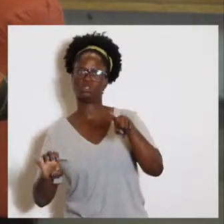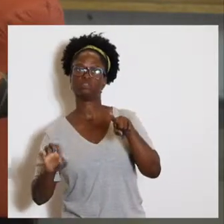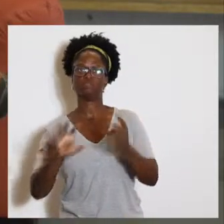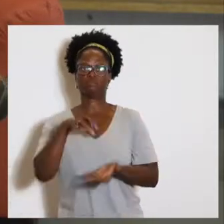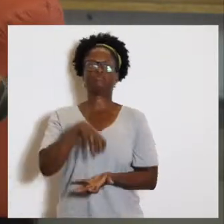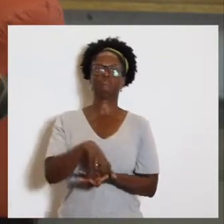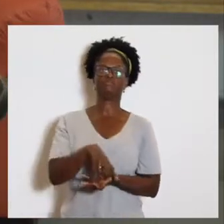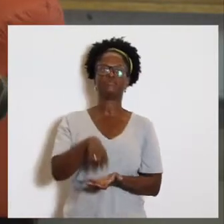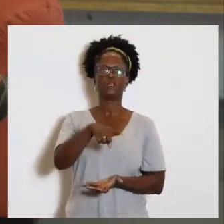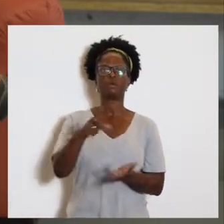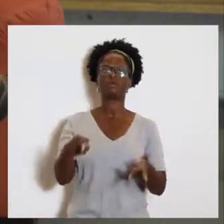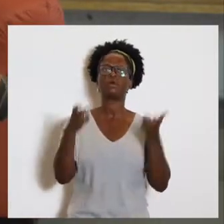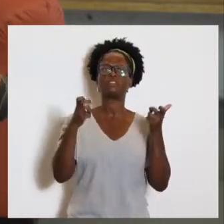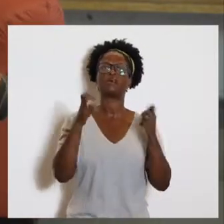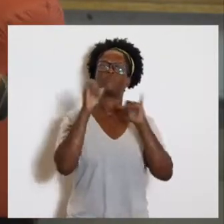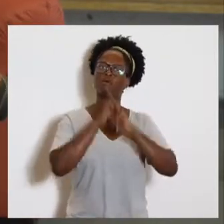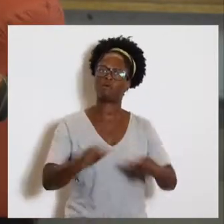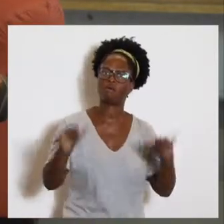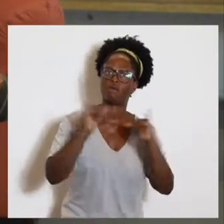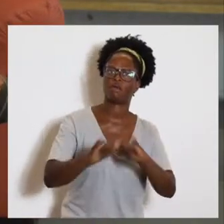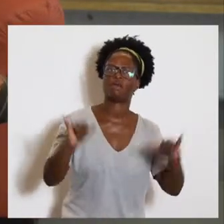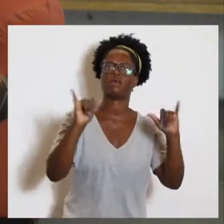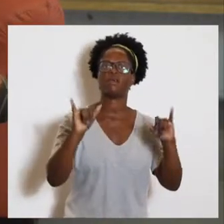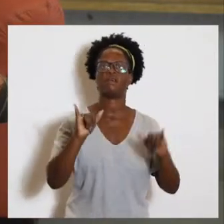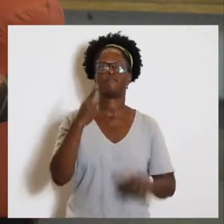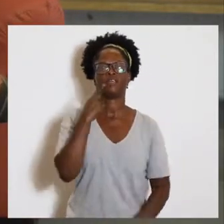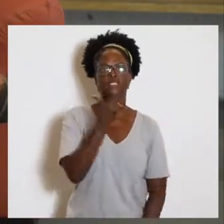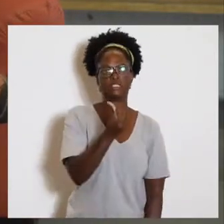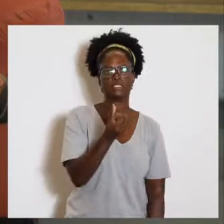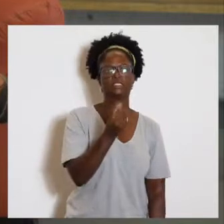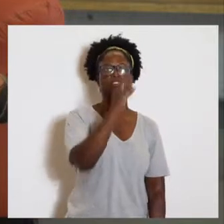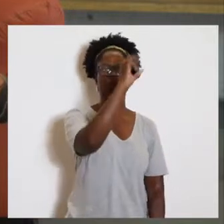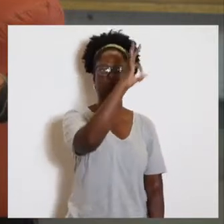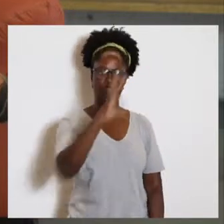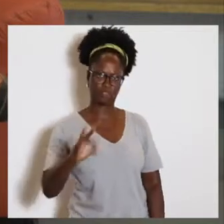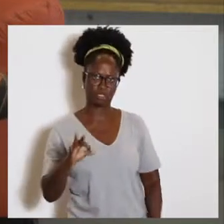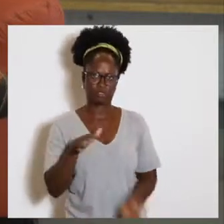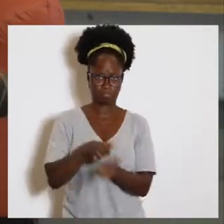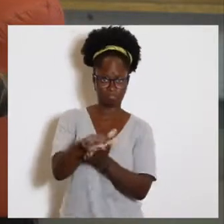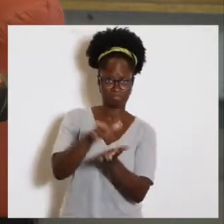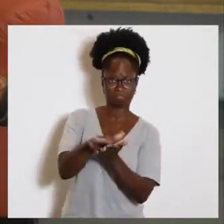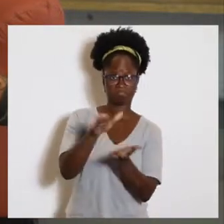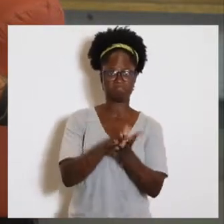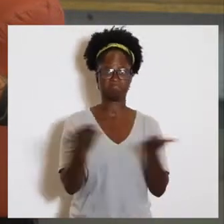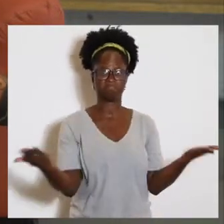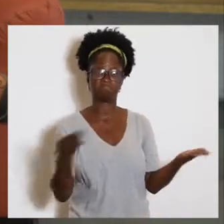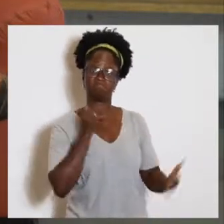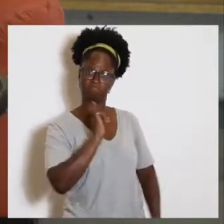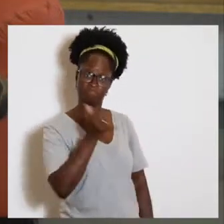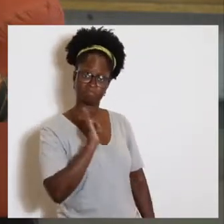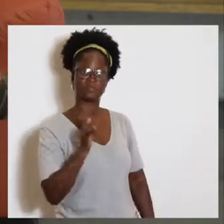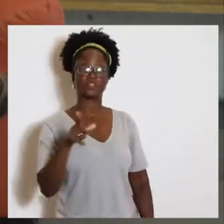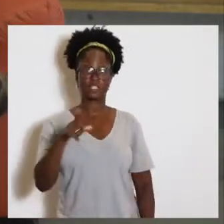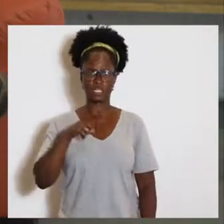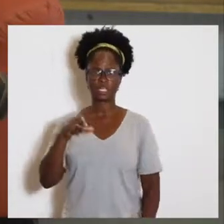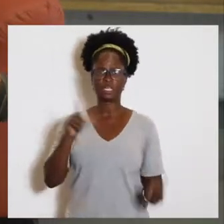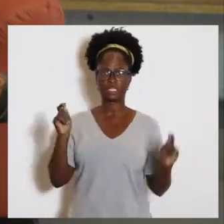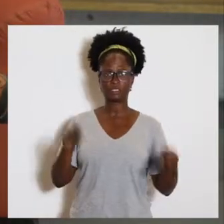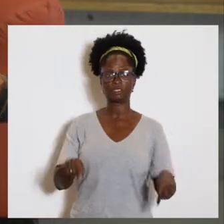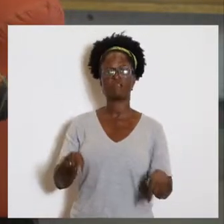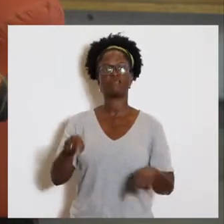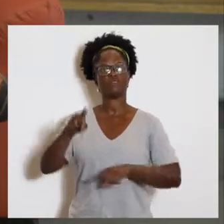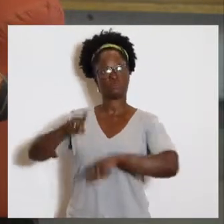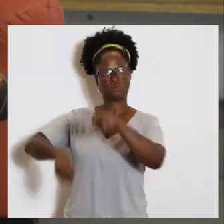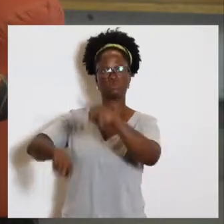centro ea gente percebe isso nesses dados que apontam que 60% dos autores que produzir e publicar a narrativa que tiveram acesso a